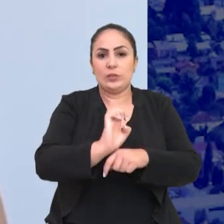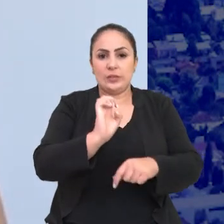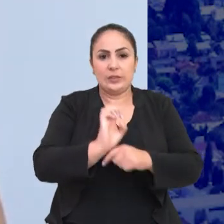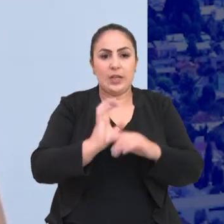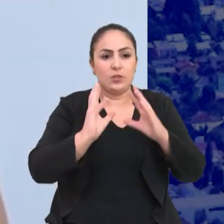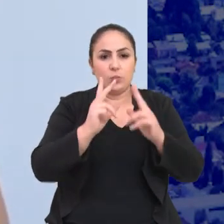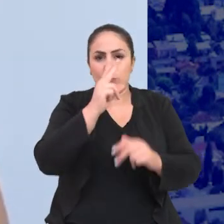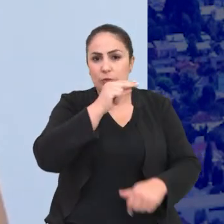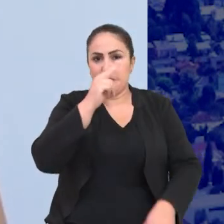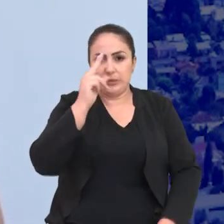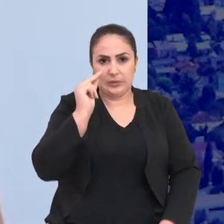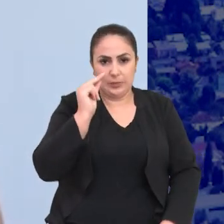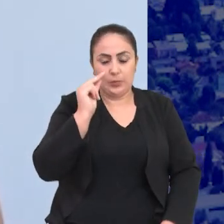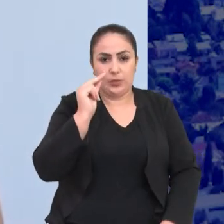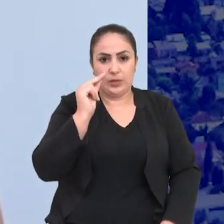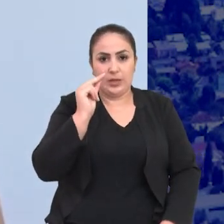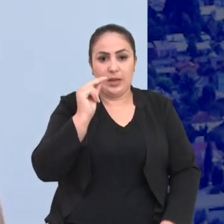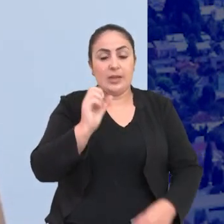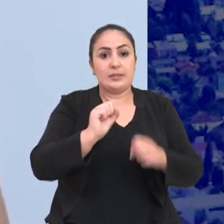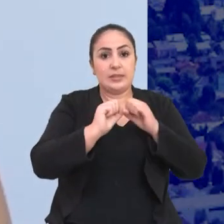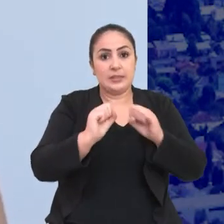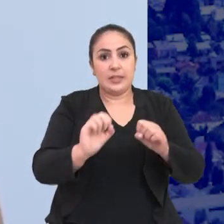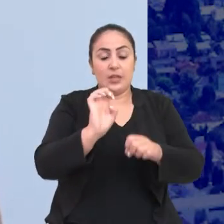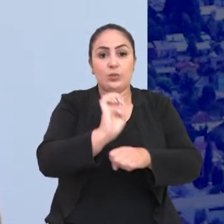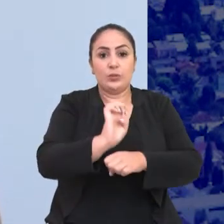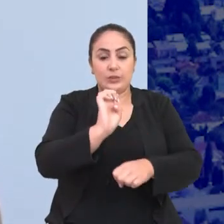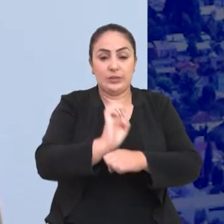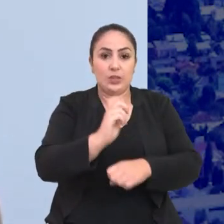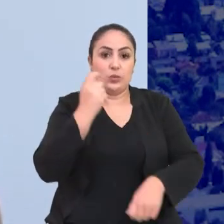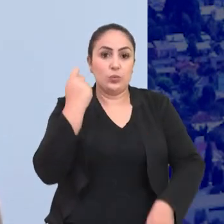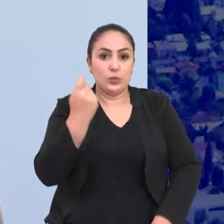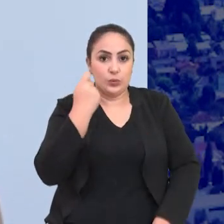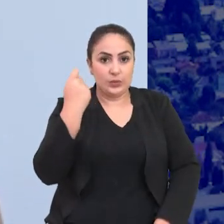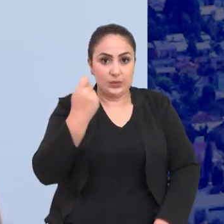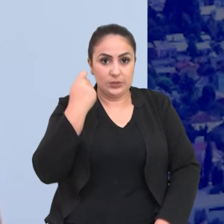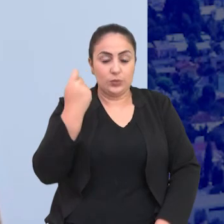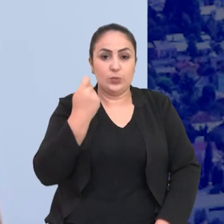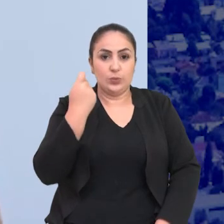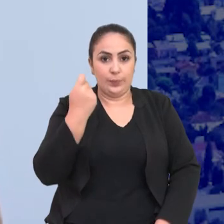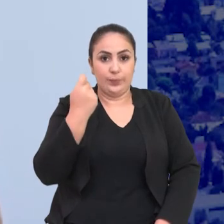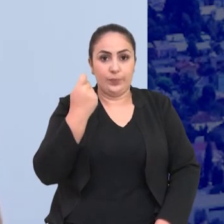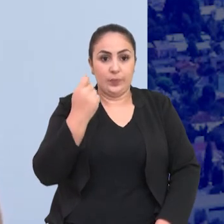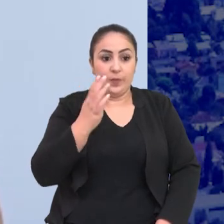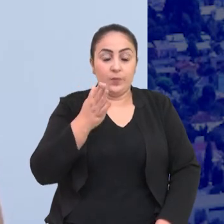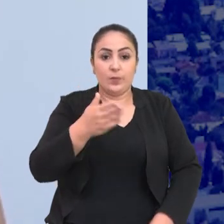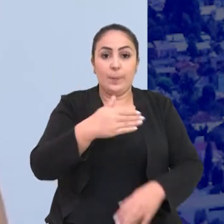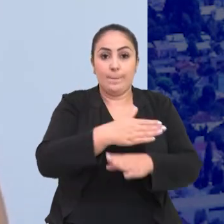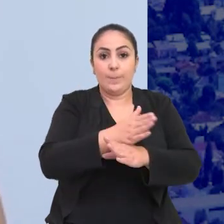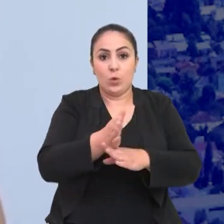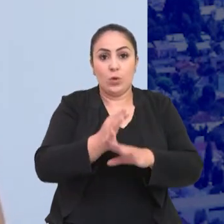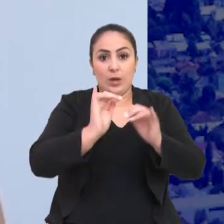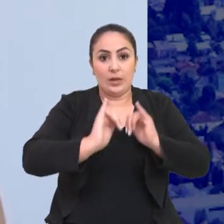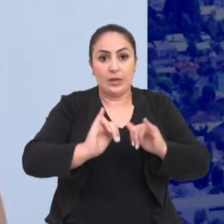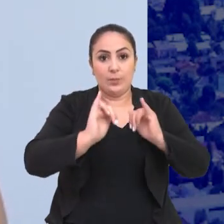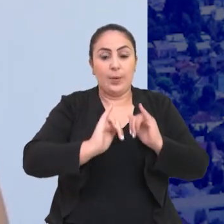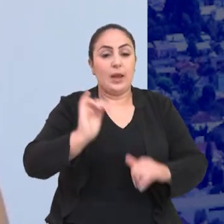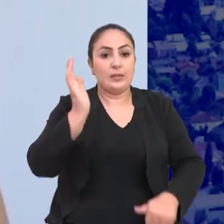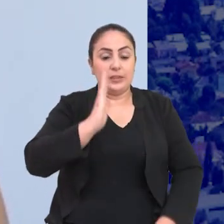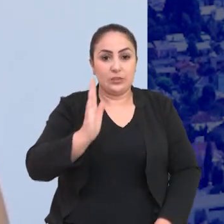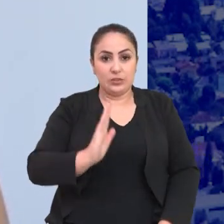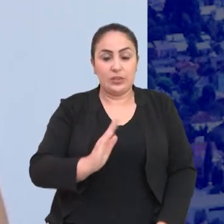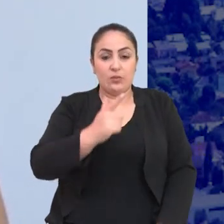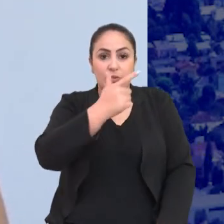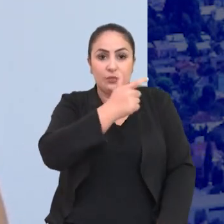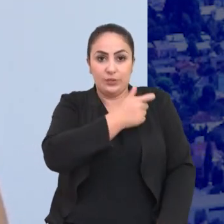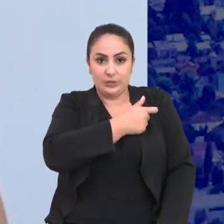em todos os estados e municípios, a Secretaria do Estado do Rio Grande do Sul prorrogou a